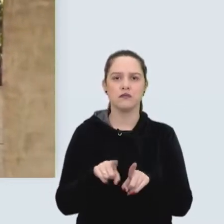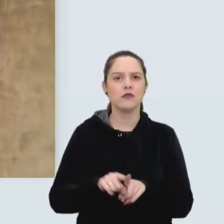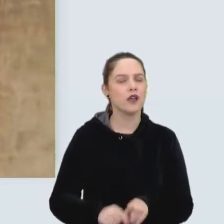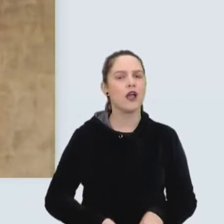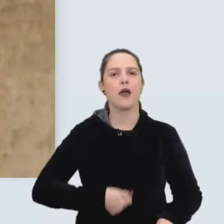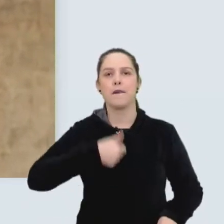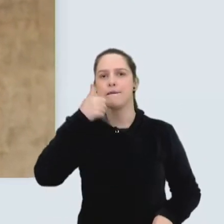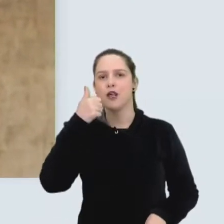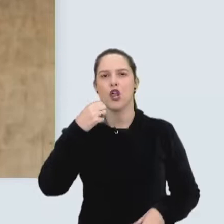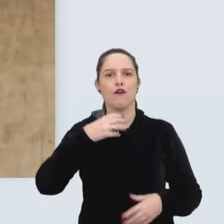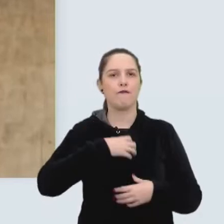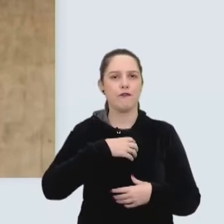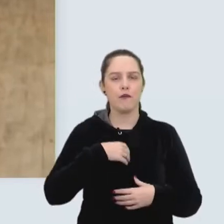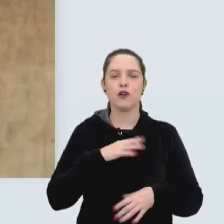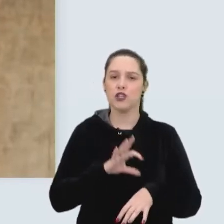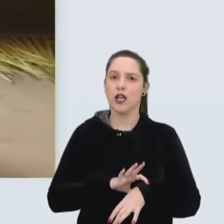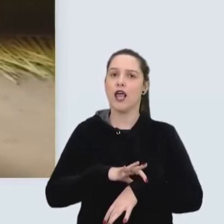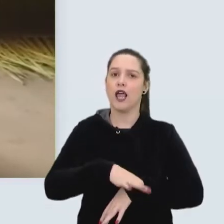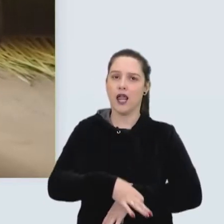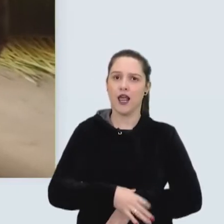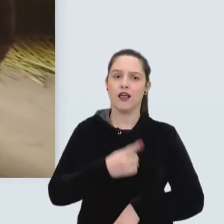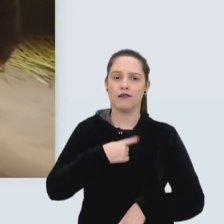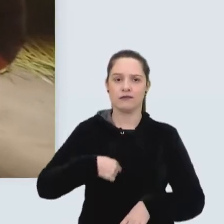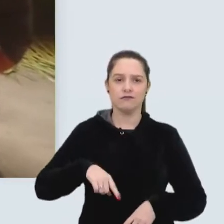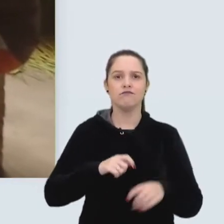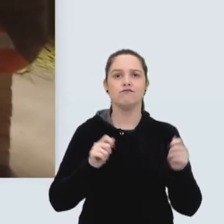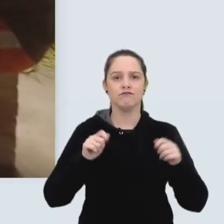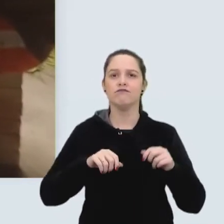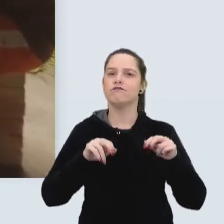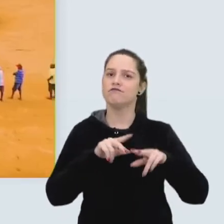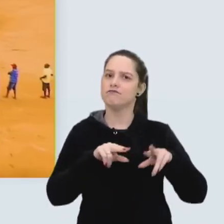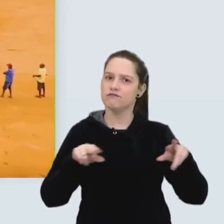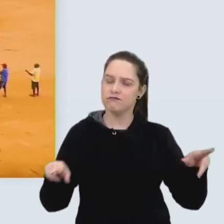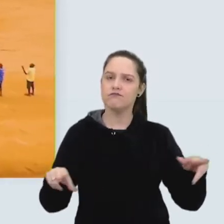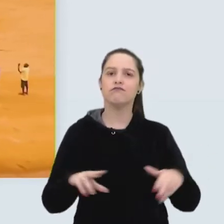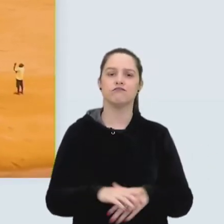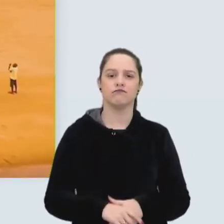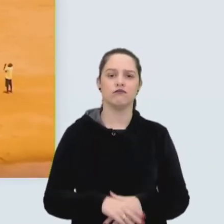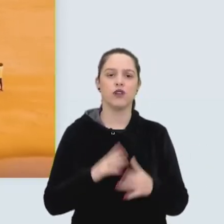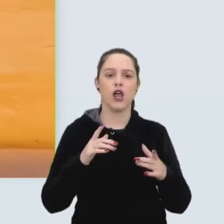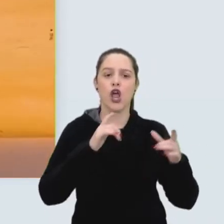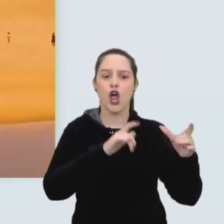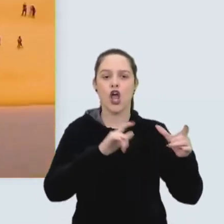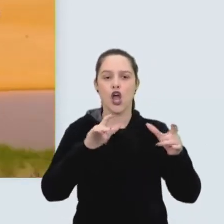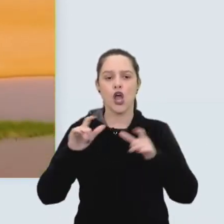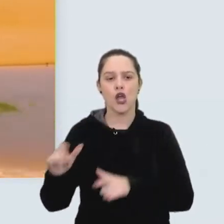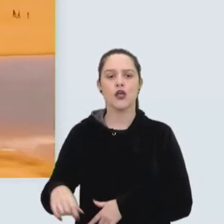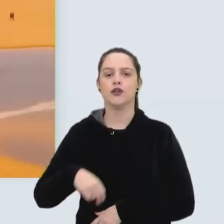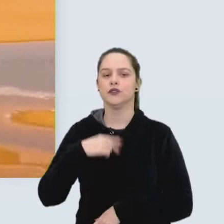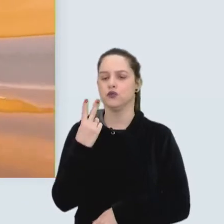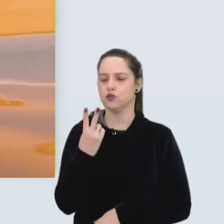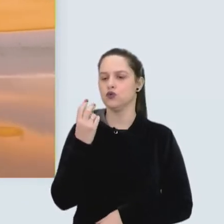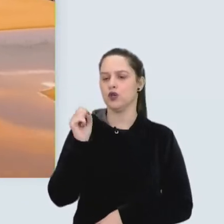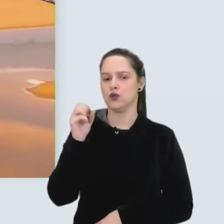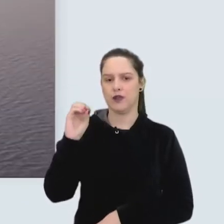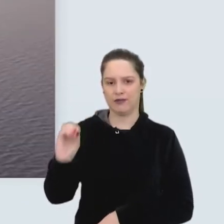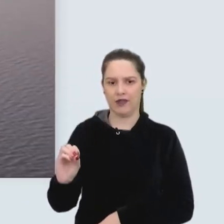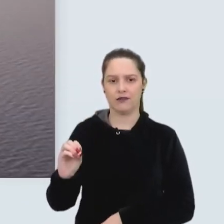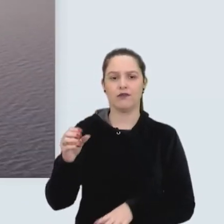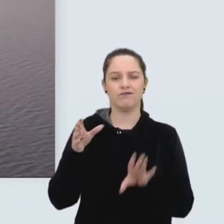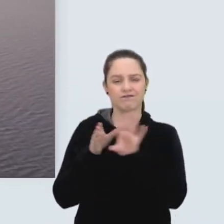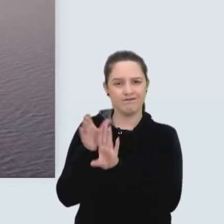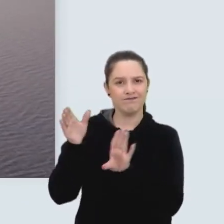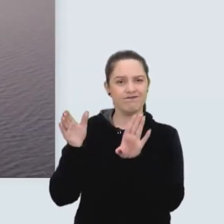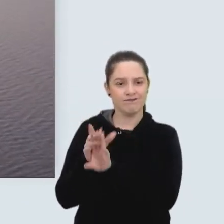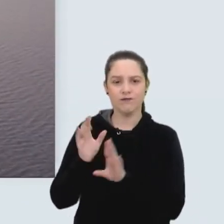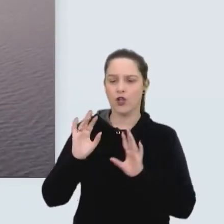forma de garantir o uso público e a transparência das áreas protegidas. Ao total, são mais de 280 conselhos, reunindo